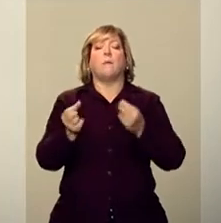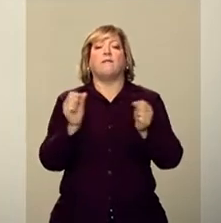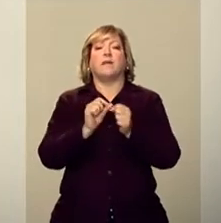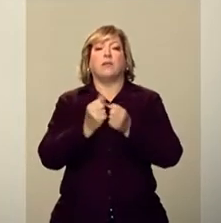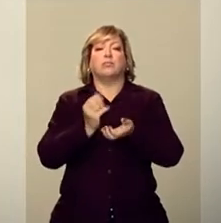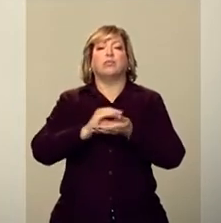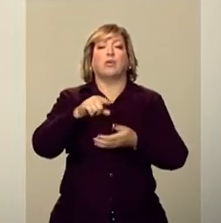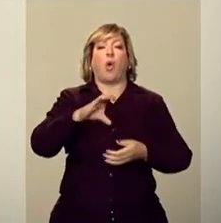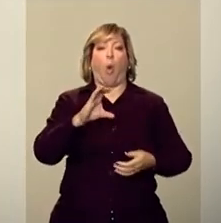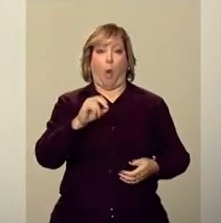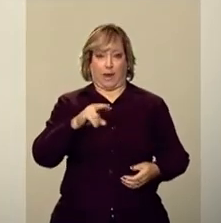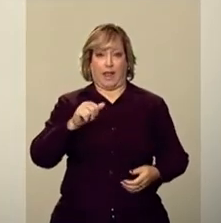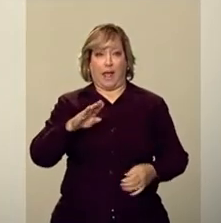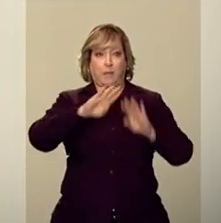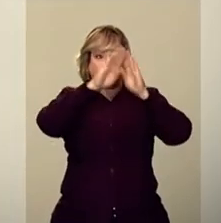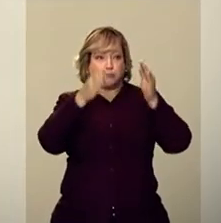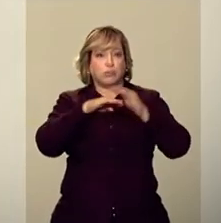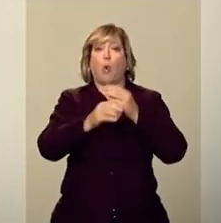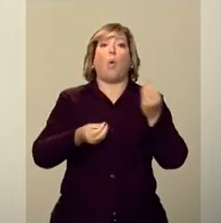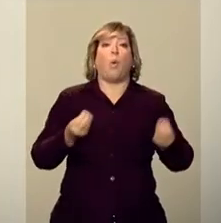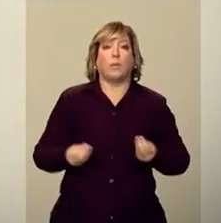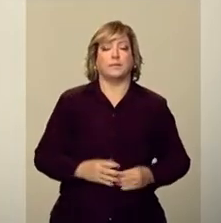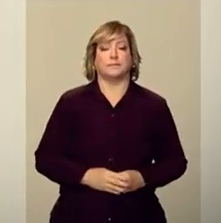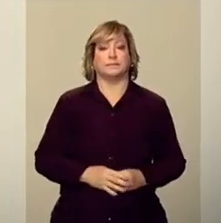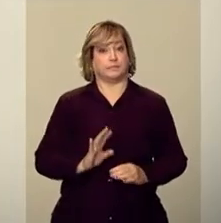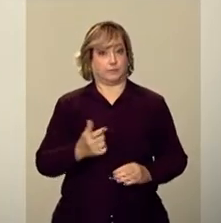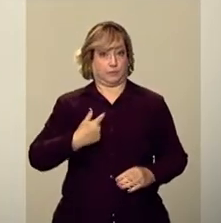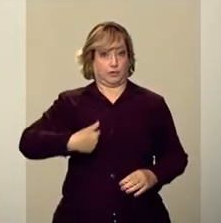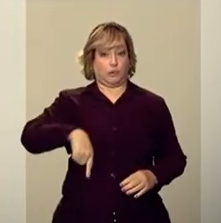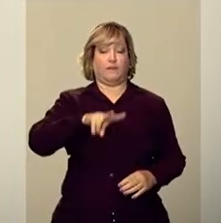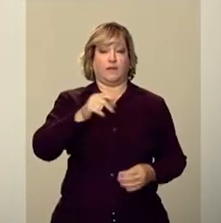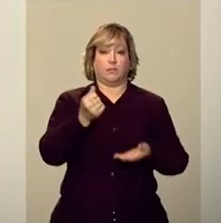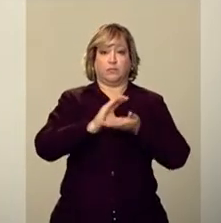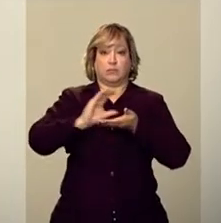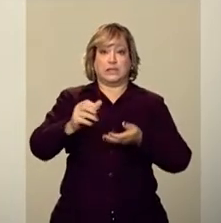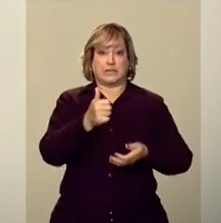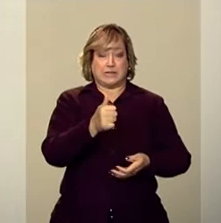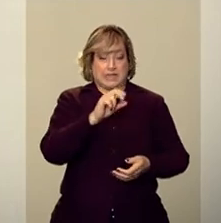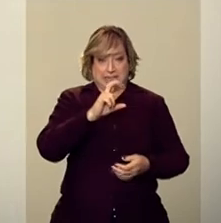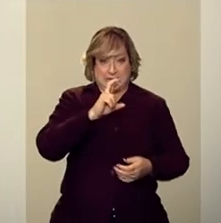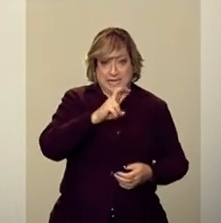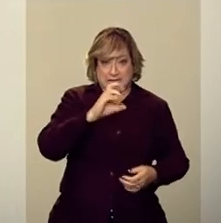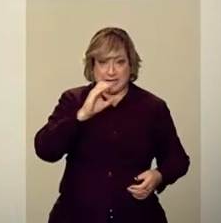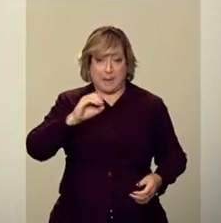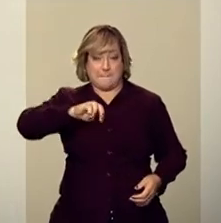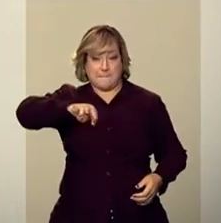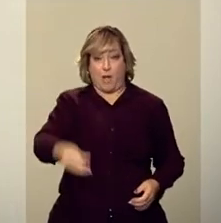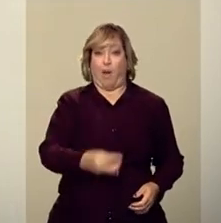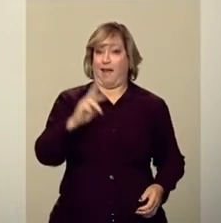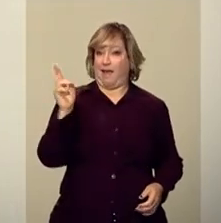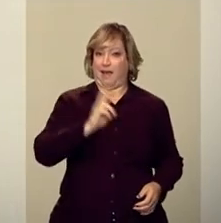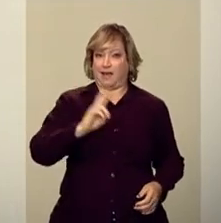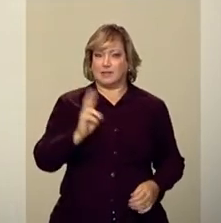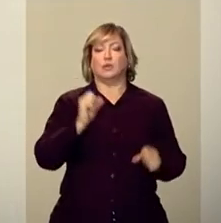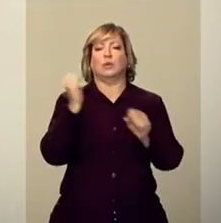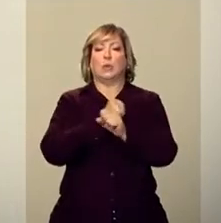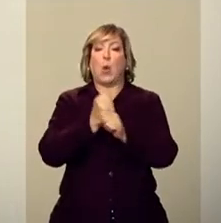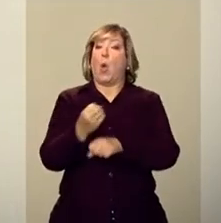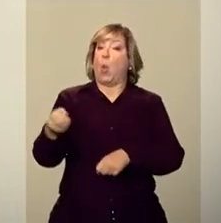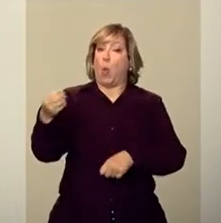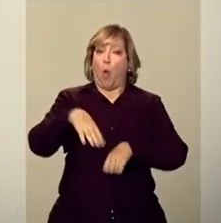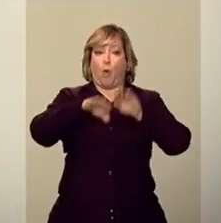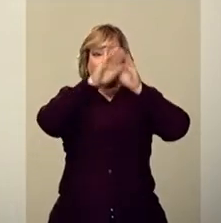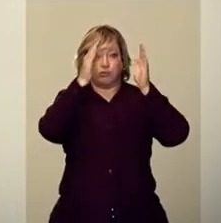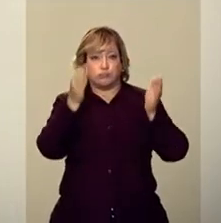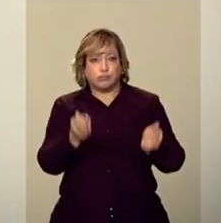armazéns da conabi presidenta olha Luciano nós vamos investir 500 milhões de reais para construir novos armazéns